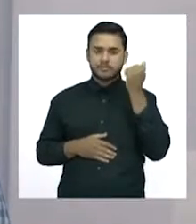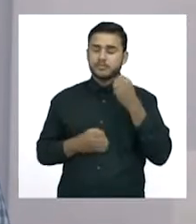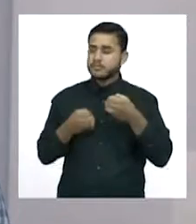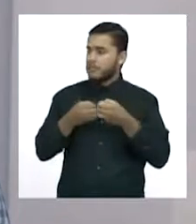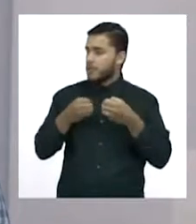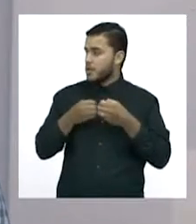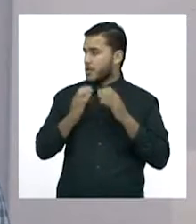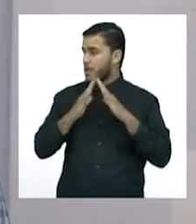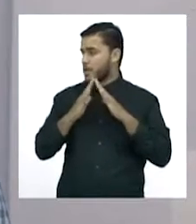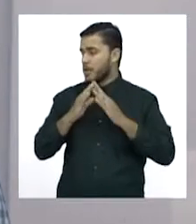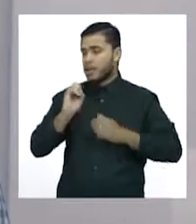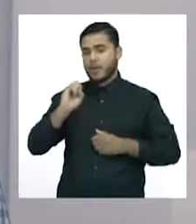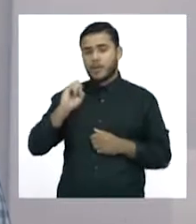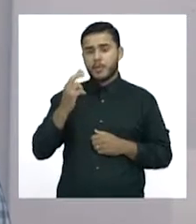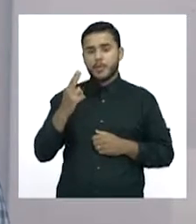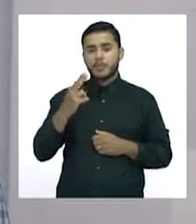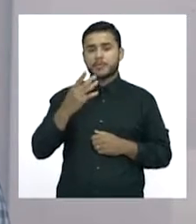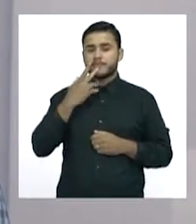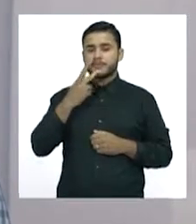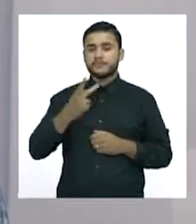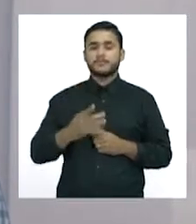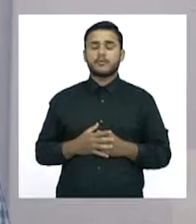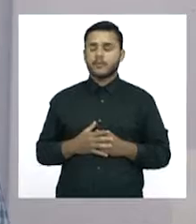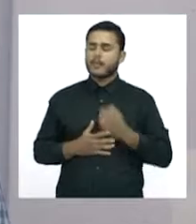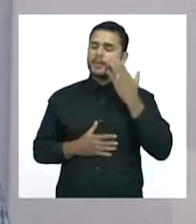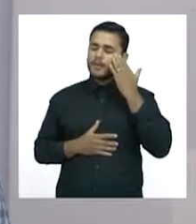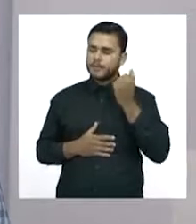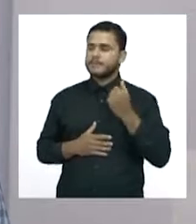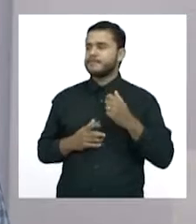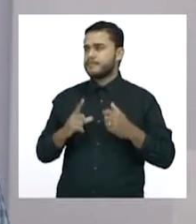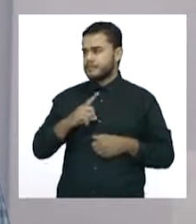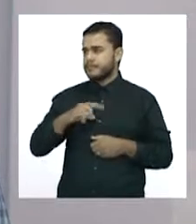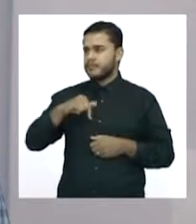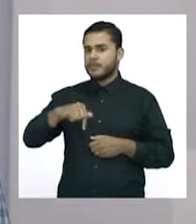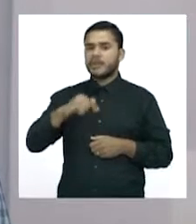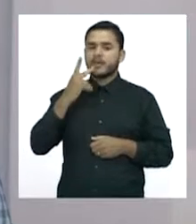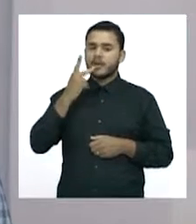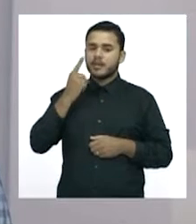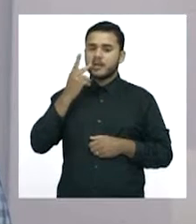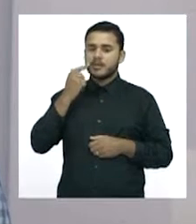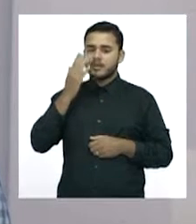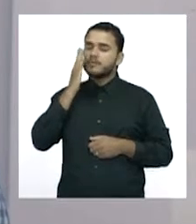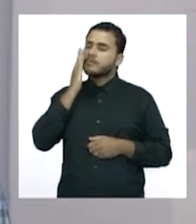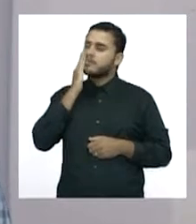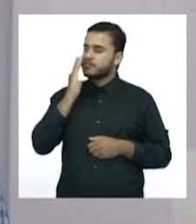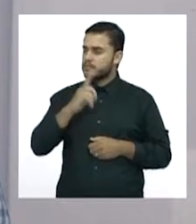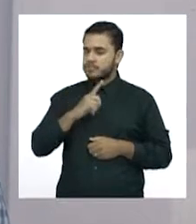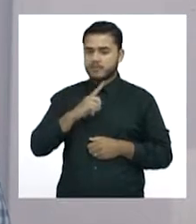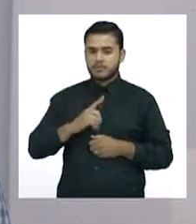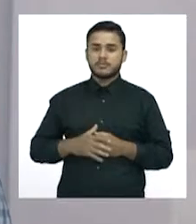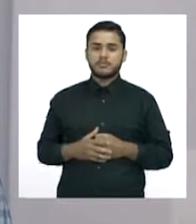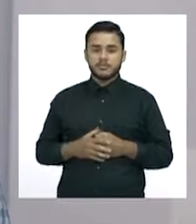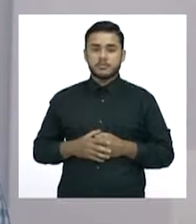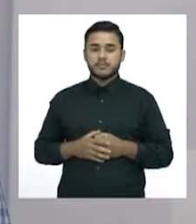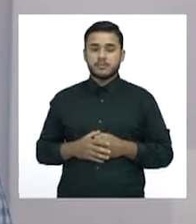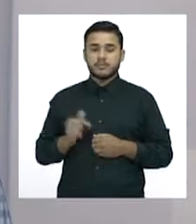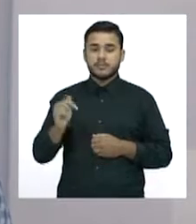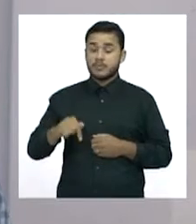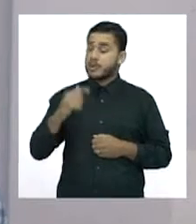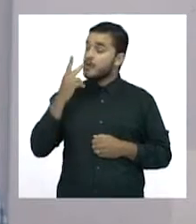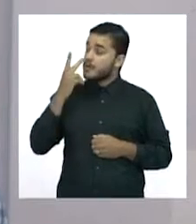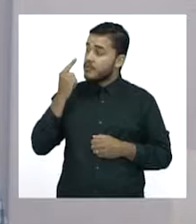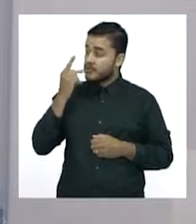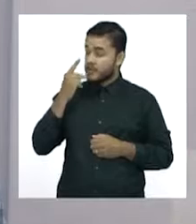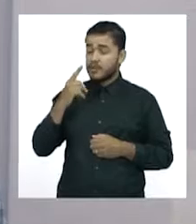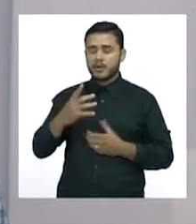sua residência ou no canto público. Não é difícil de Fortaleza de se encontrar. Muito fácil. Muito fácil. Então, estou dando como exemplo Fortaleza porque realmente